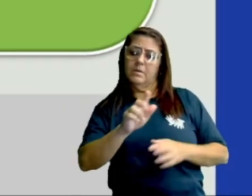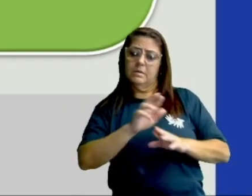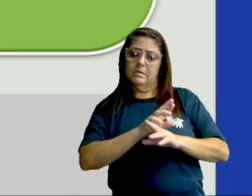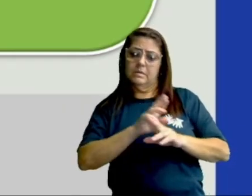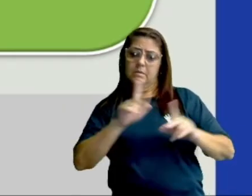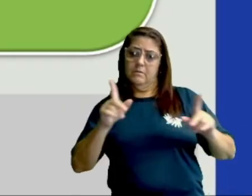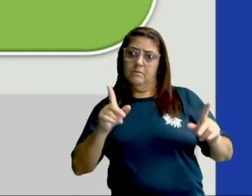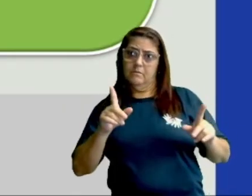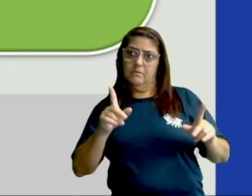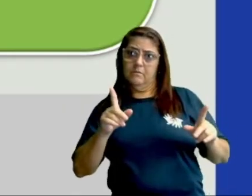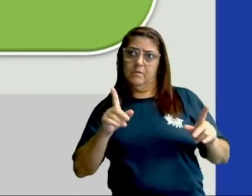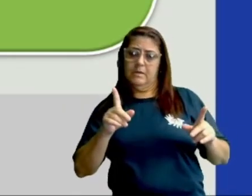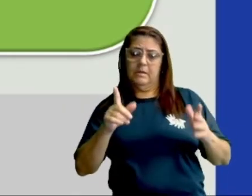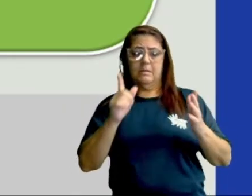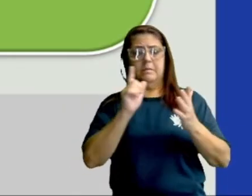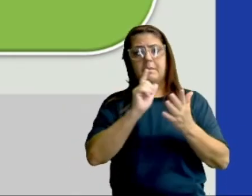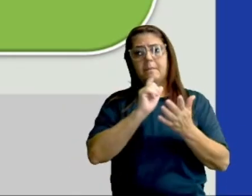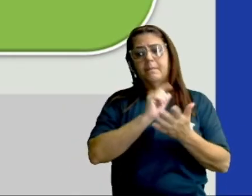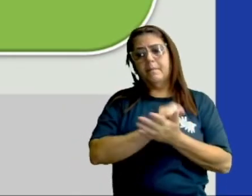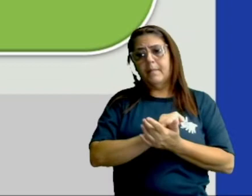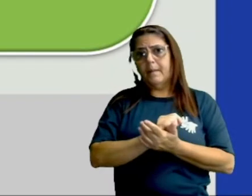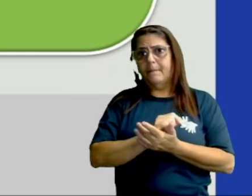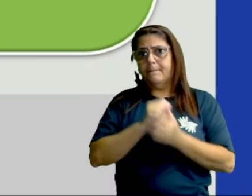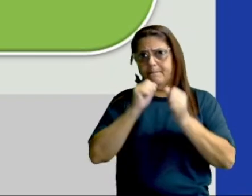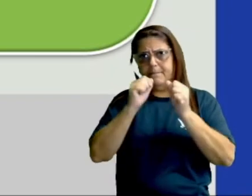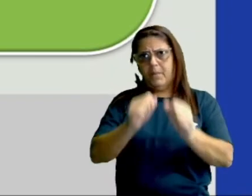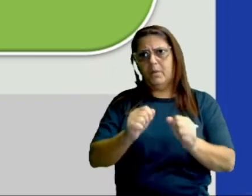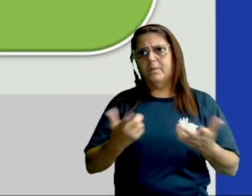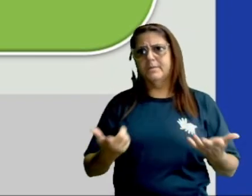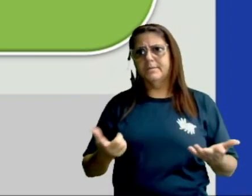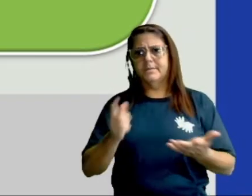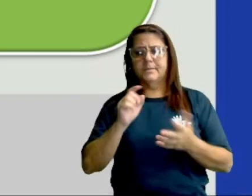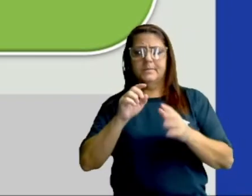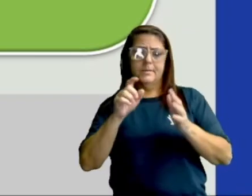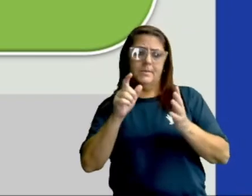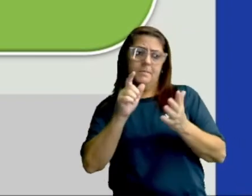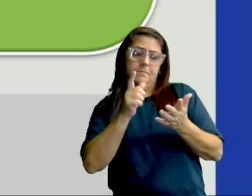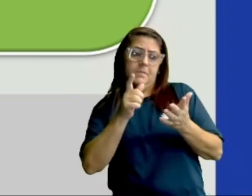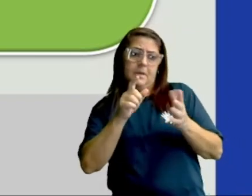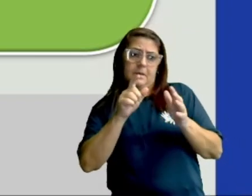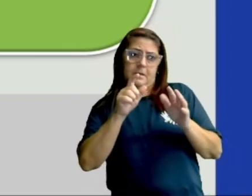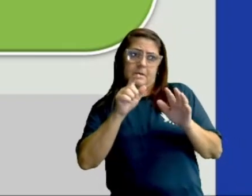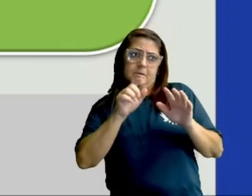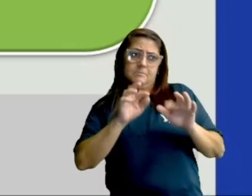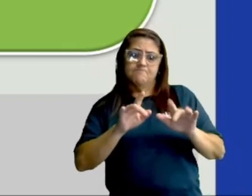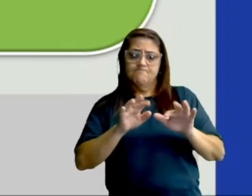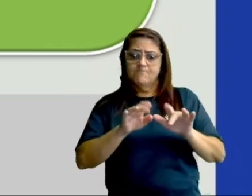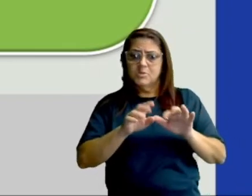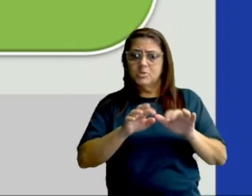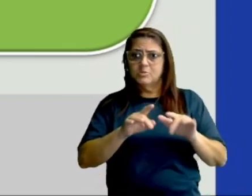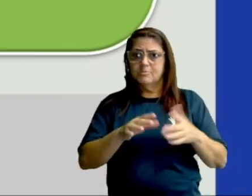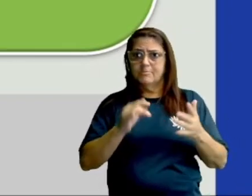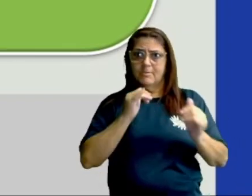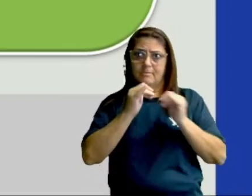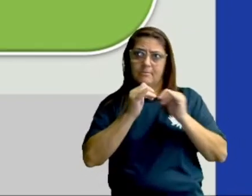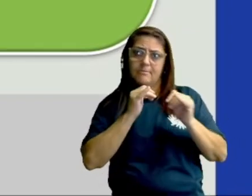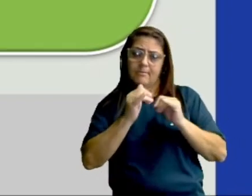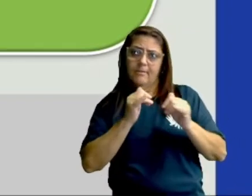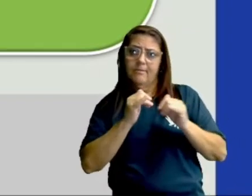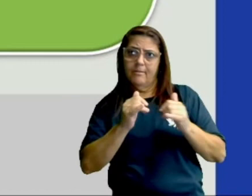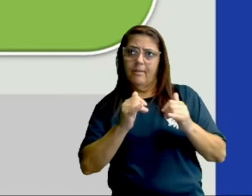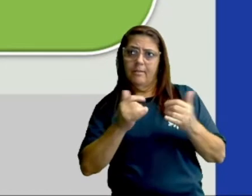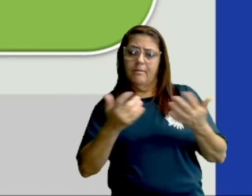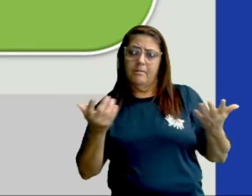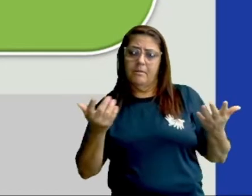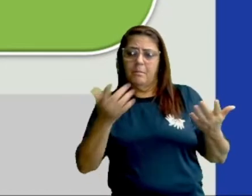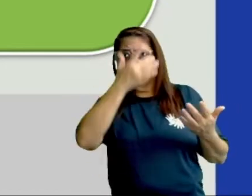não é produzido numa folha de papel, ou seja, é também eletrônico, mas também ele é um meio em que você pode